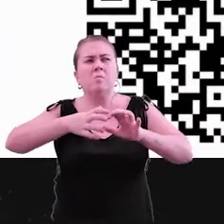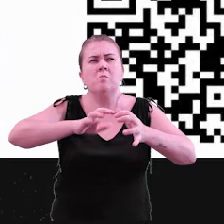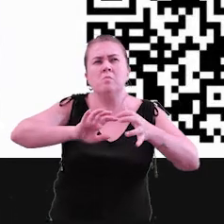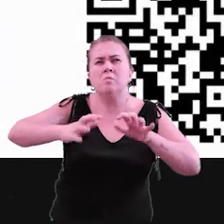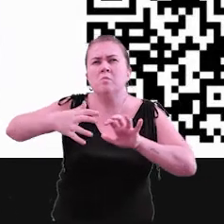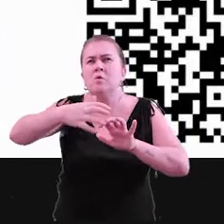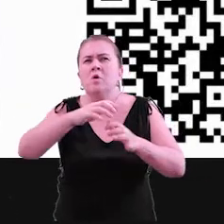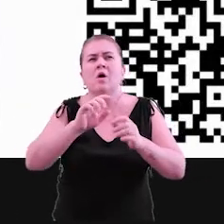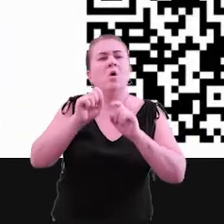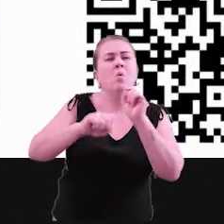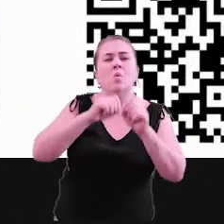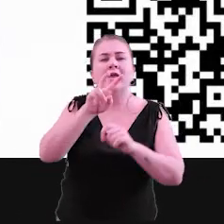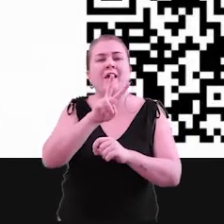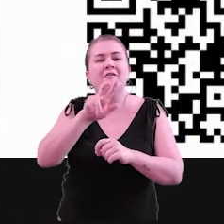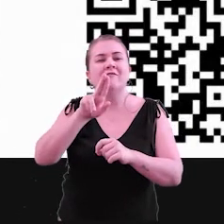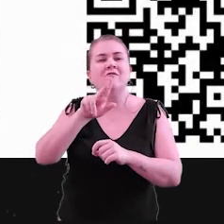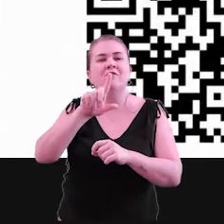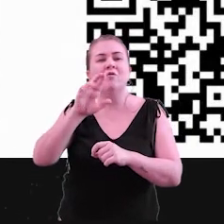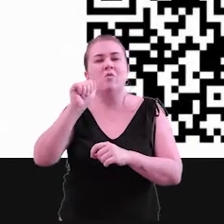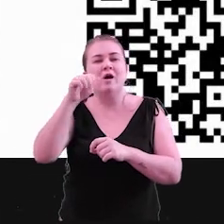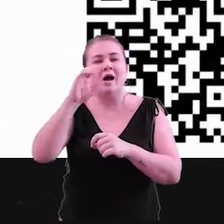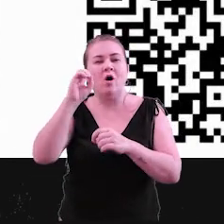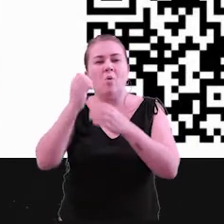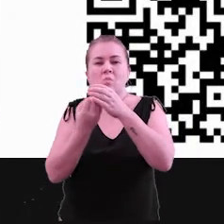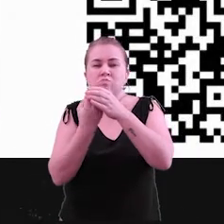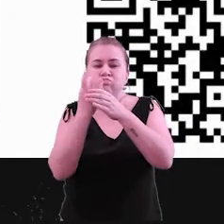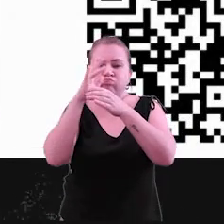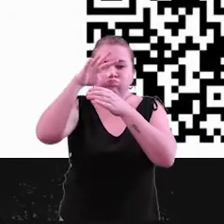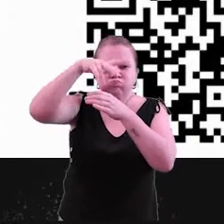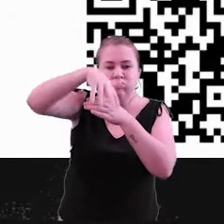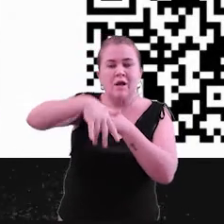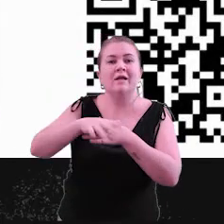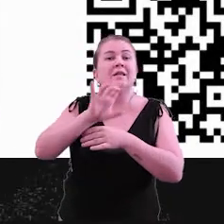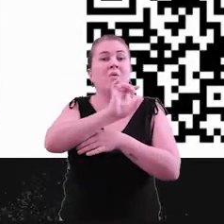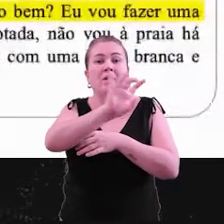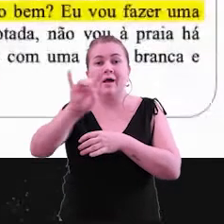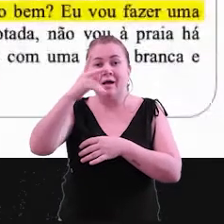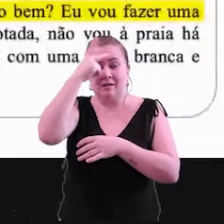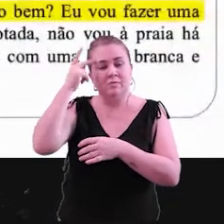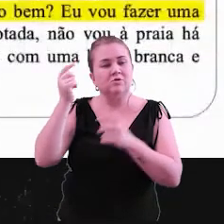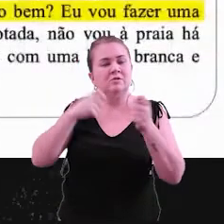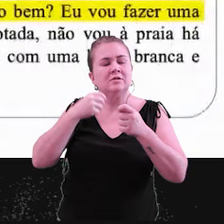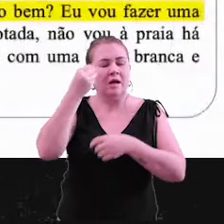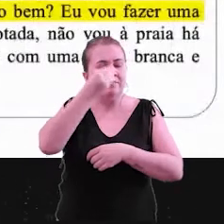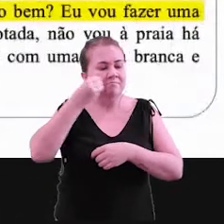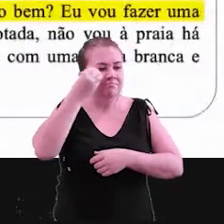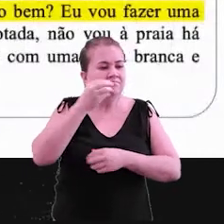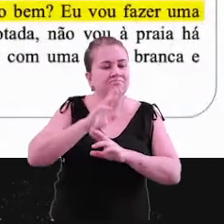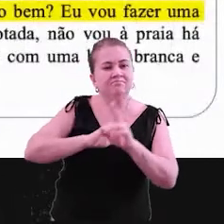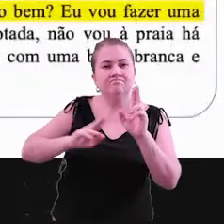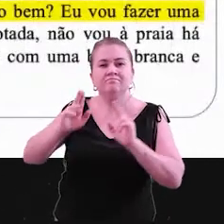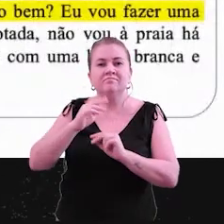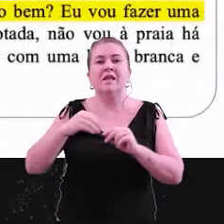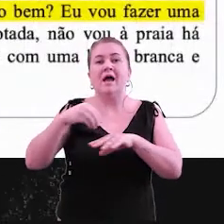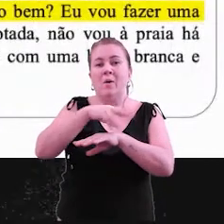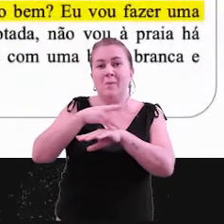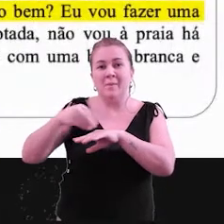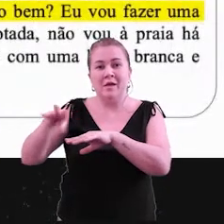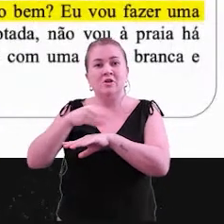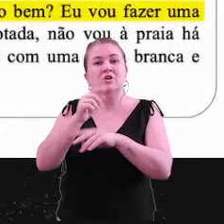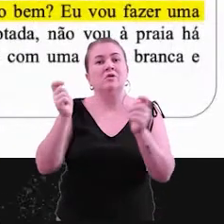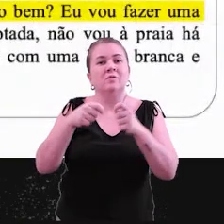trazer elementos que possam aproximar e comunicar a ciência com esse público. Com relação à